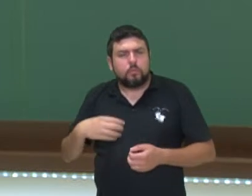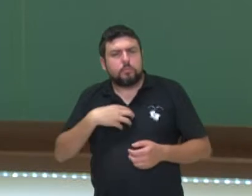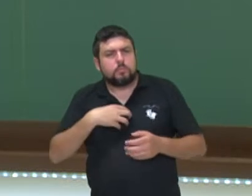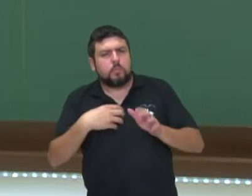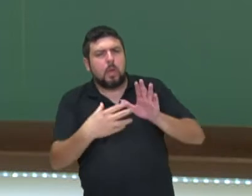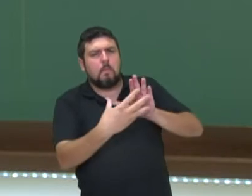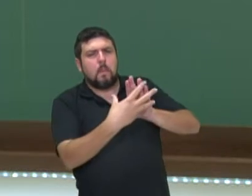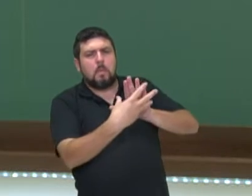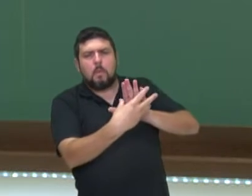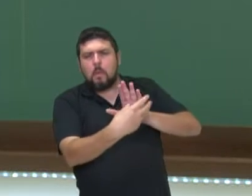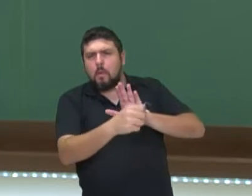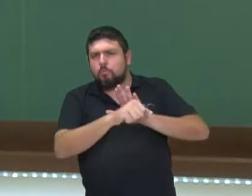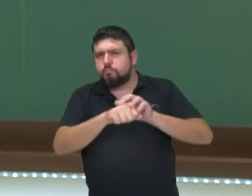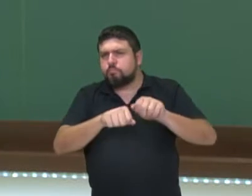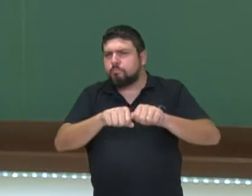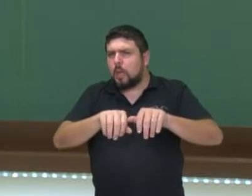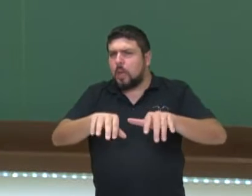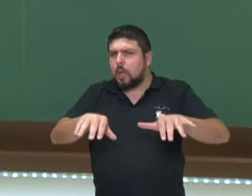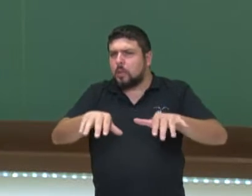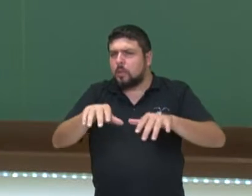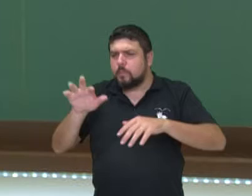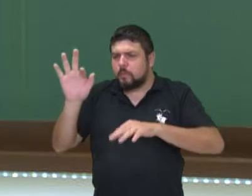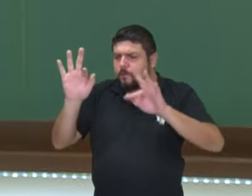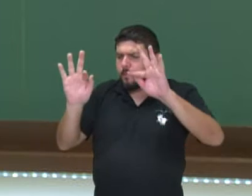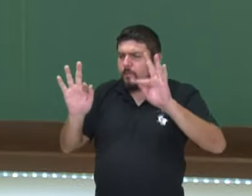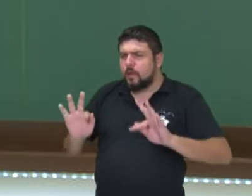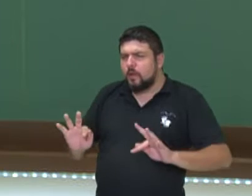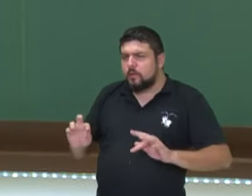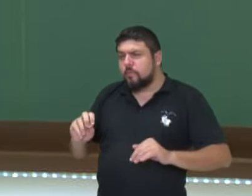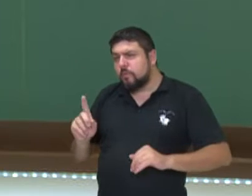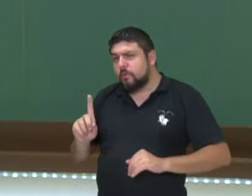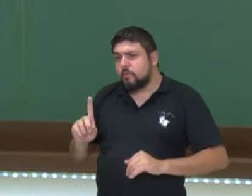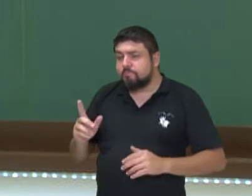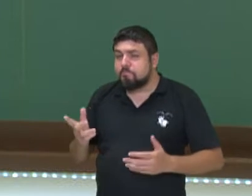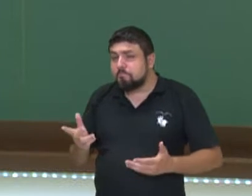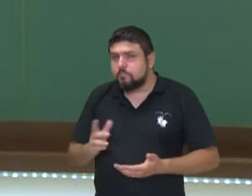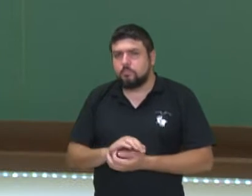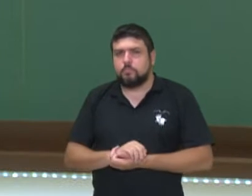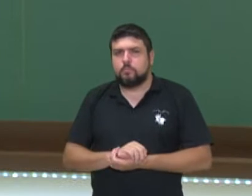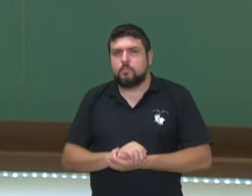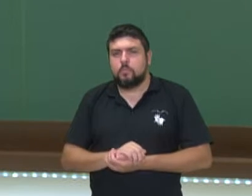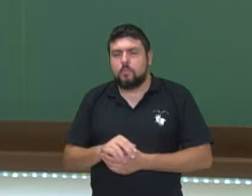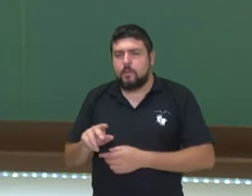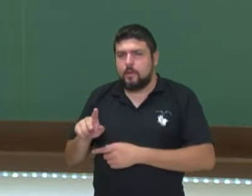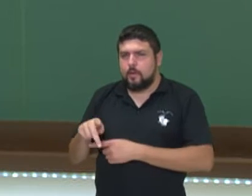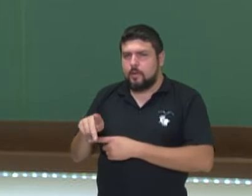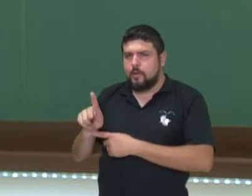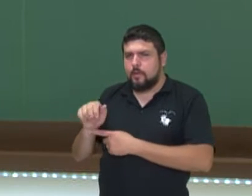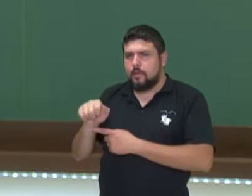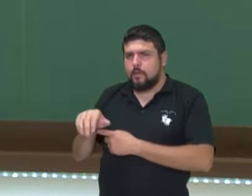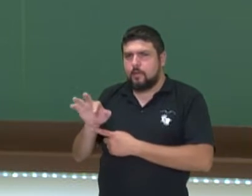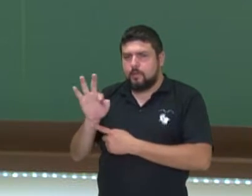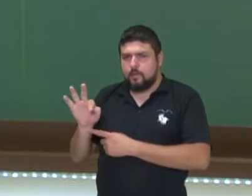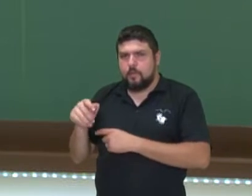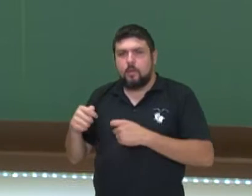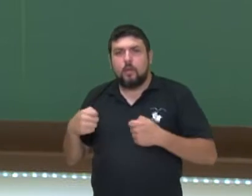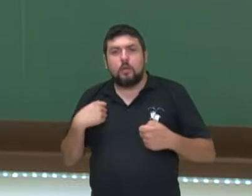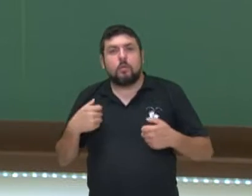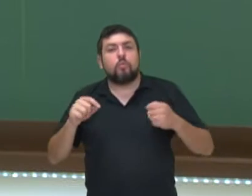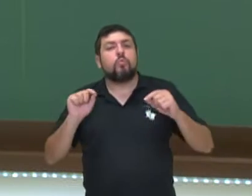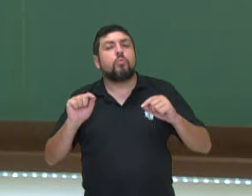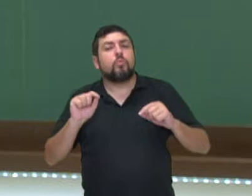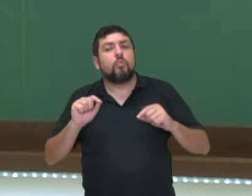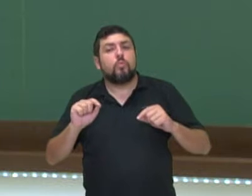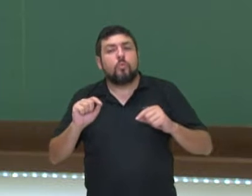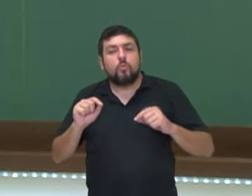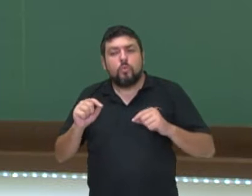não? Tá? Então, sempre que a gente vai agir de acordo com Kant, nós precisamos ter este mandamento moral,